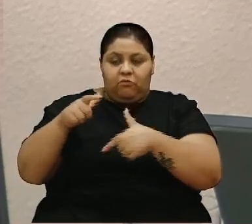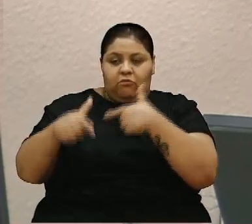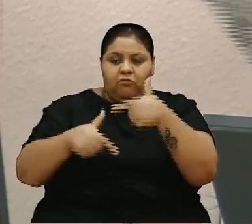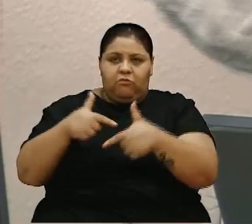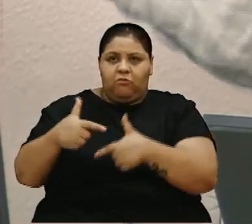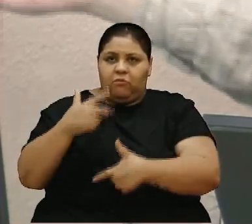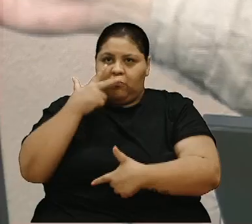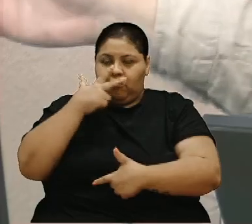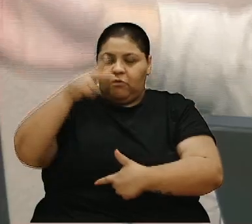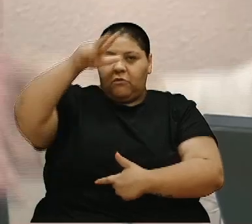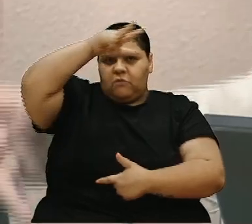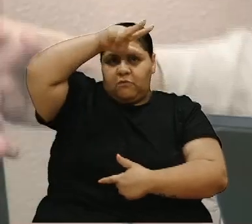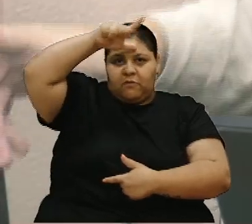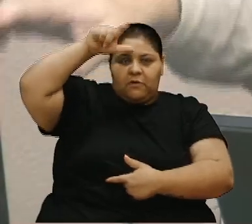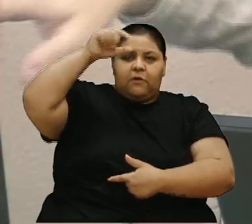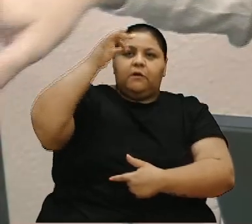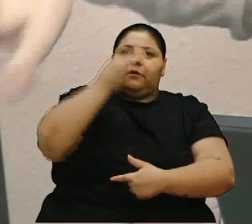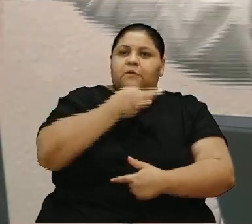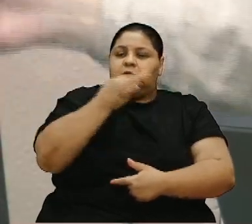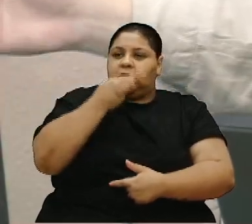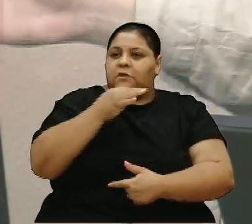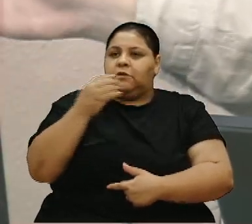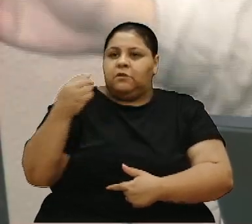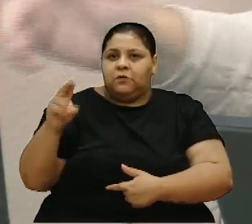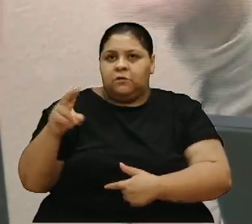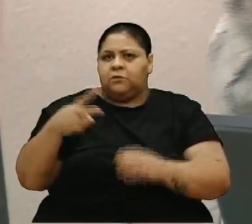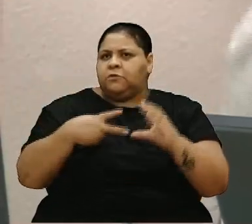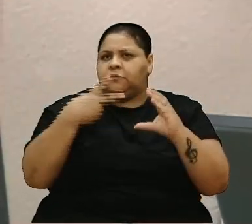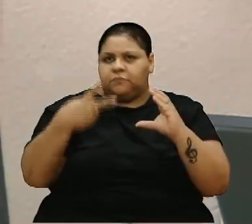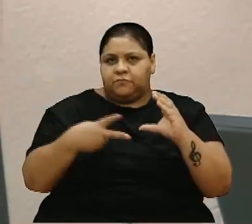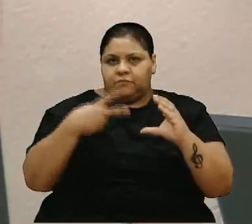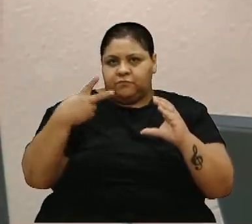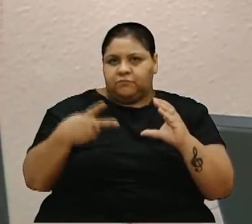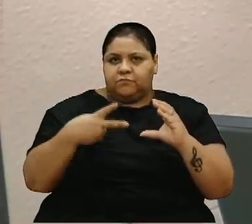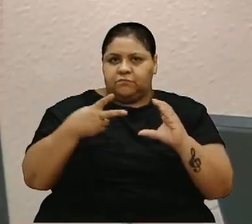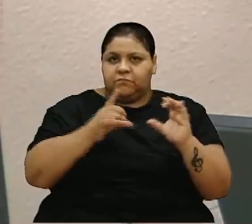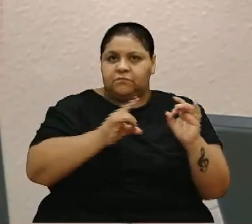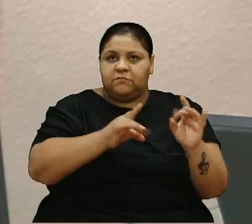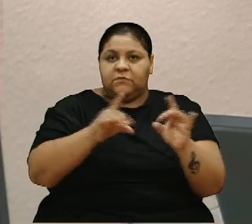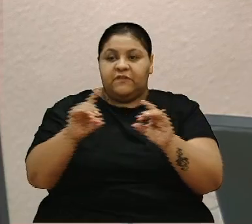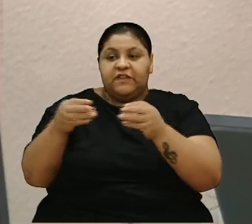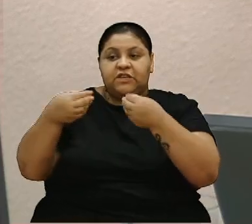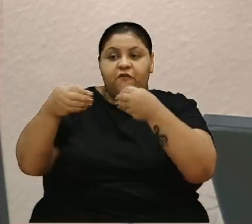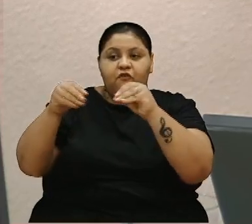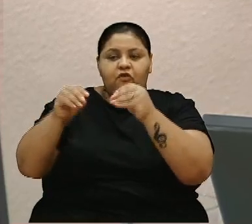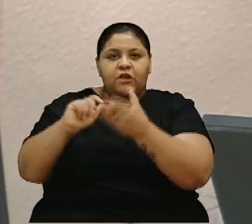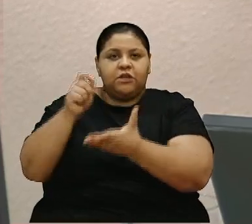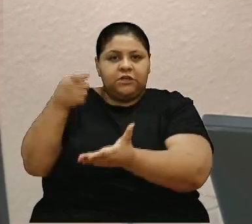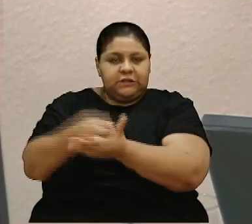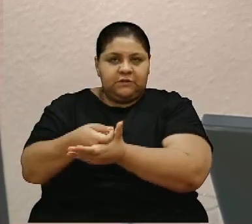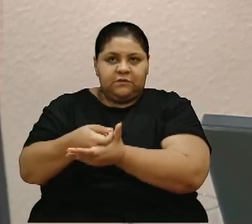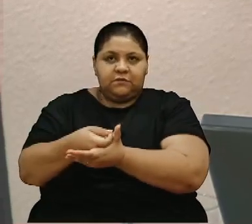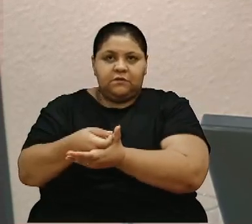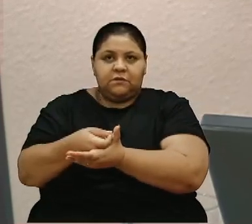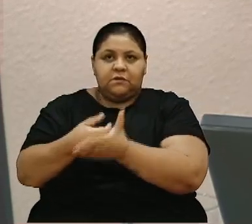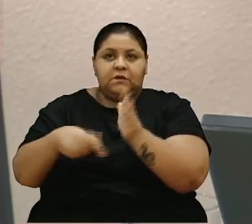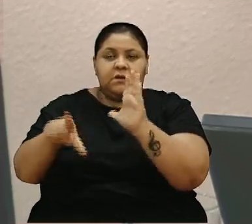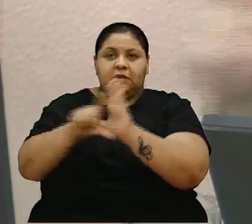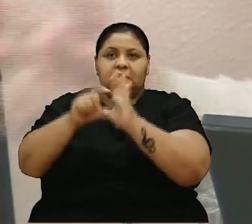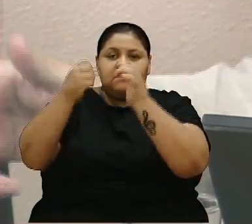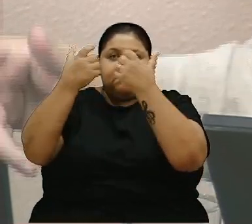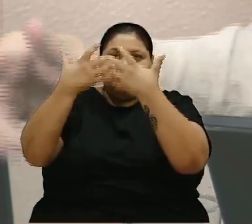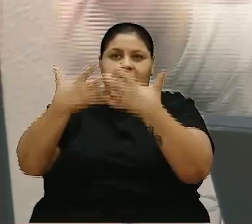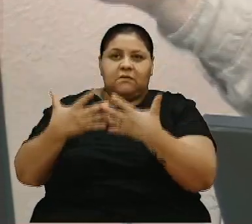a prefeitura da nossa cidade ou como a Câmara de Vereadores, ela vende a folha de pagamento. E a lei diz que a gente pode consignar